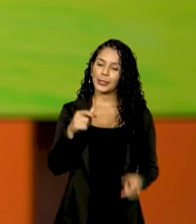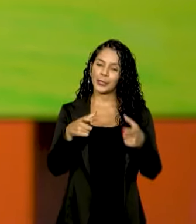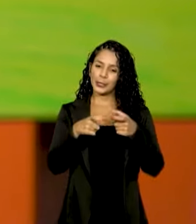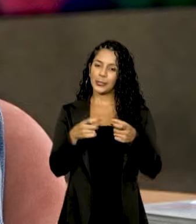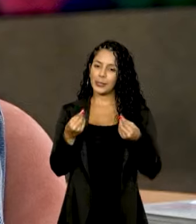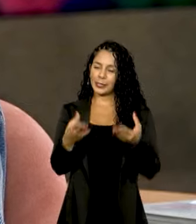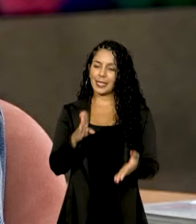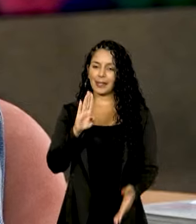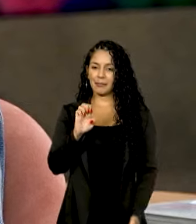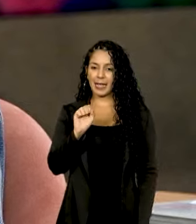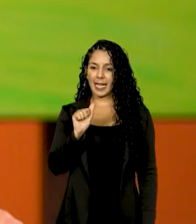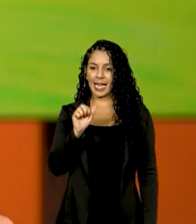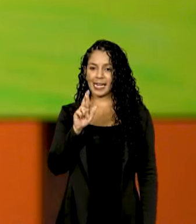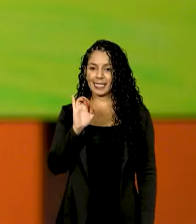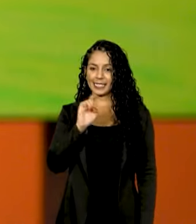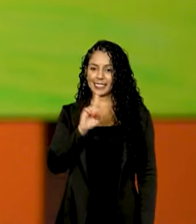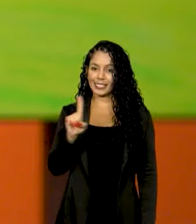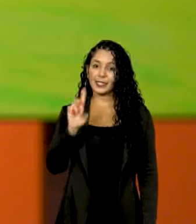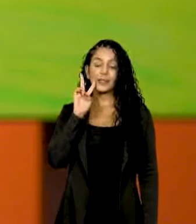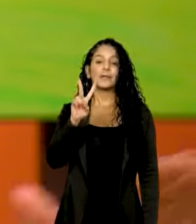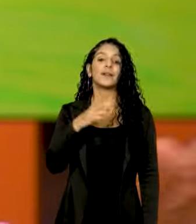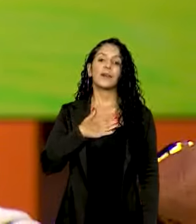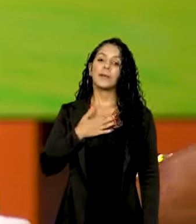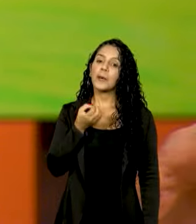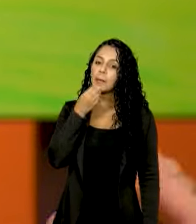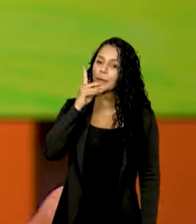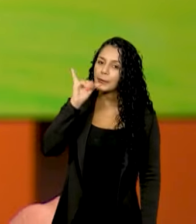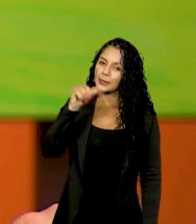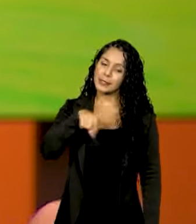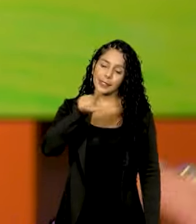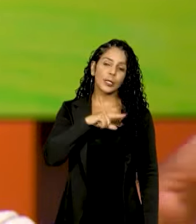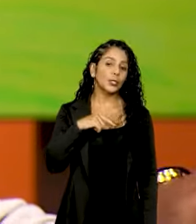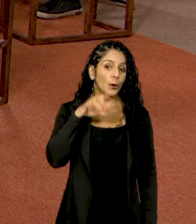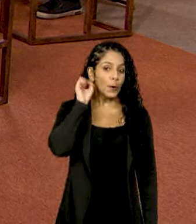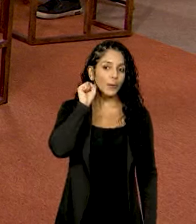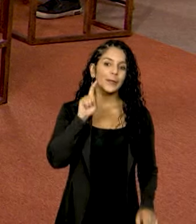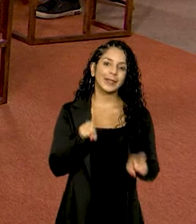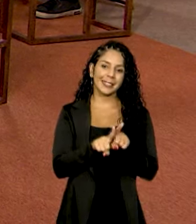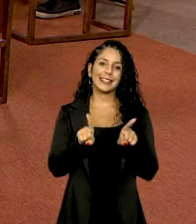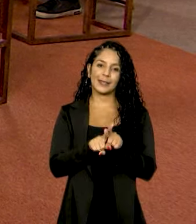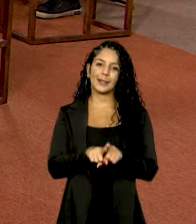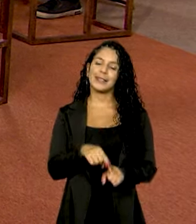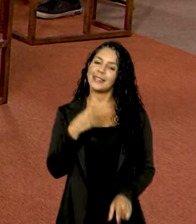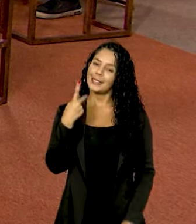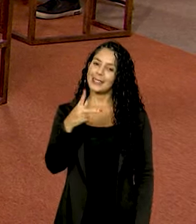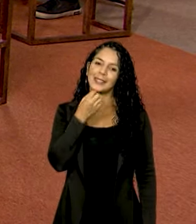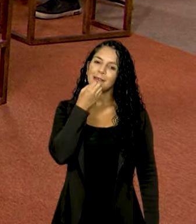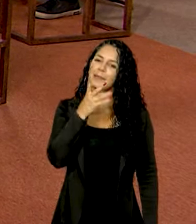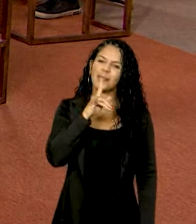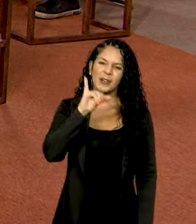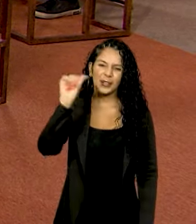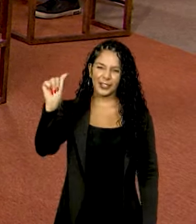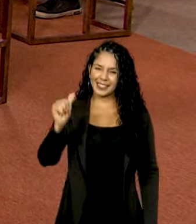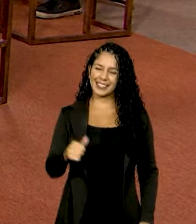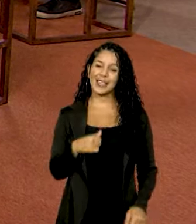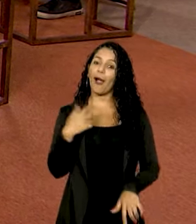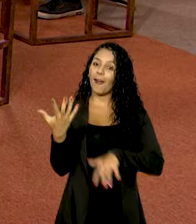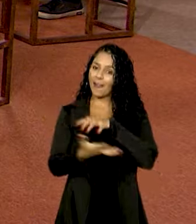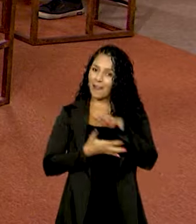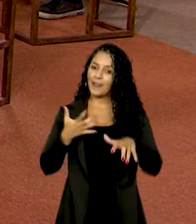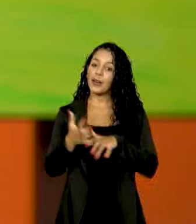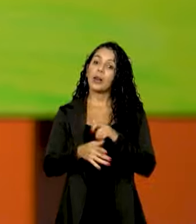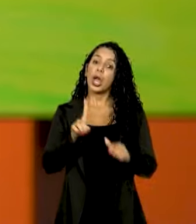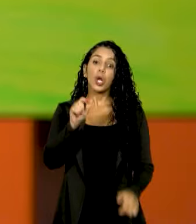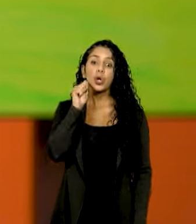Sim, Beatriz. Você vai ver o meu Bom Dia. Um dia vocês podem ouvir também, porque bom o seu dia, bom dia mais, é maravilhoso. Mais revolucionário que o meu. Mas foi feito por